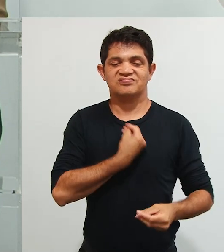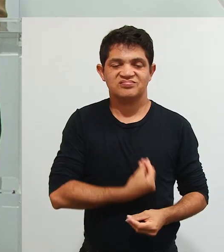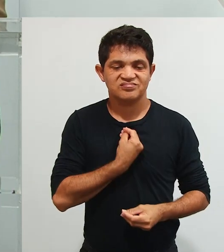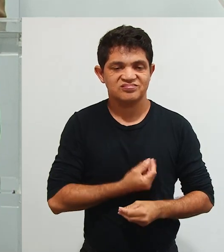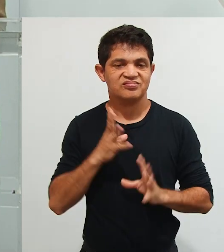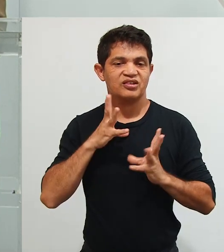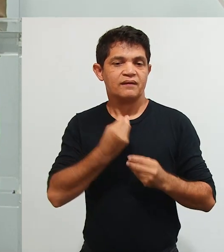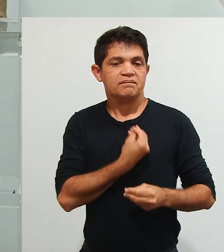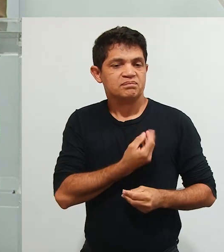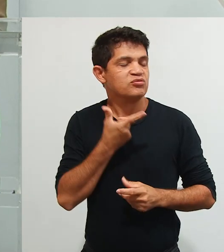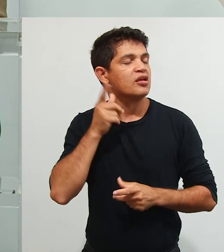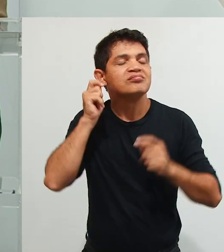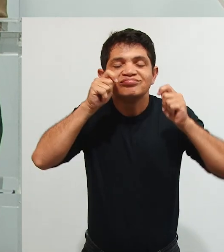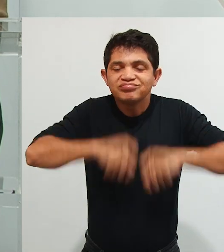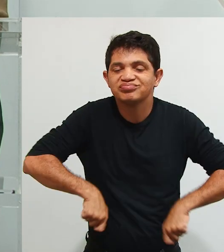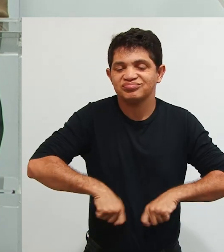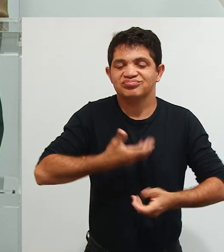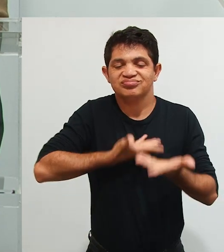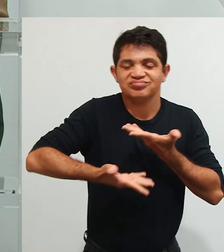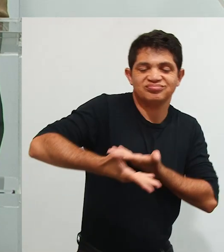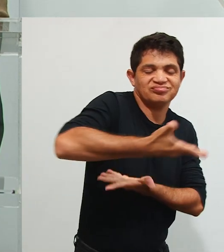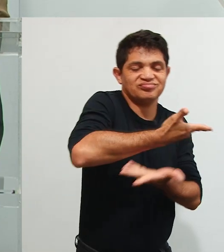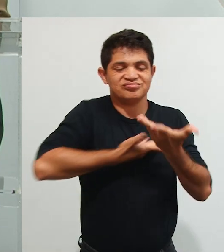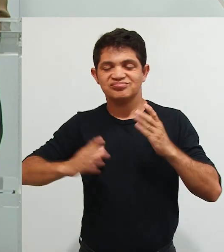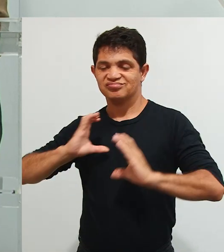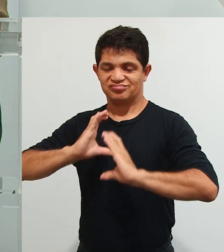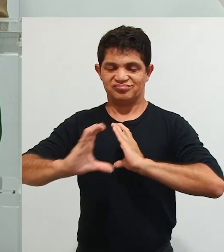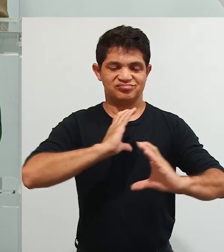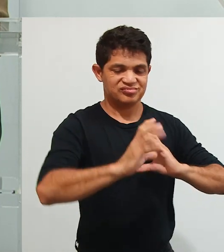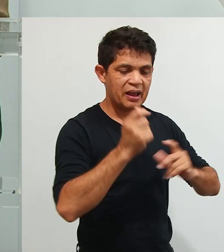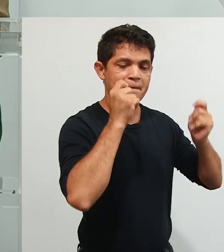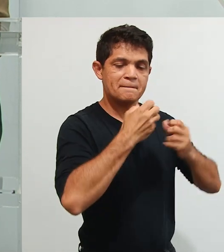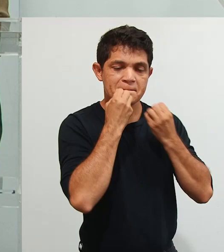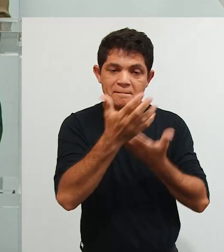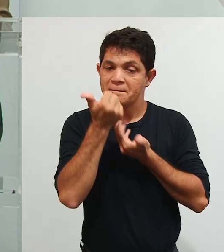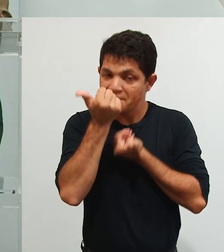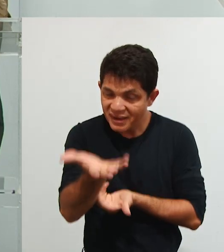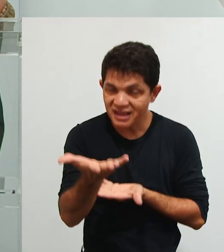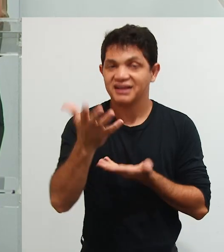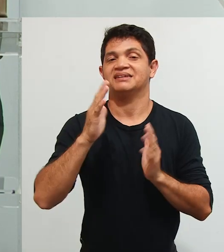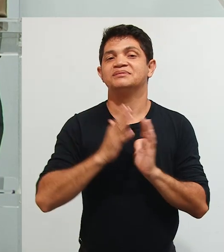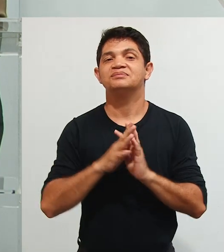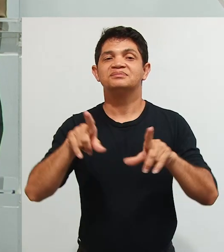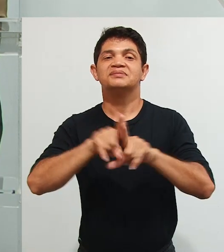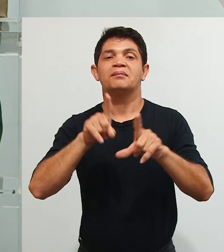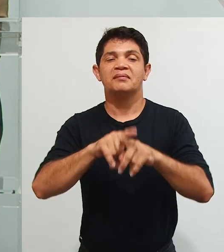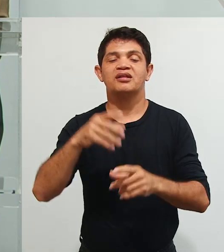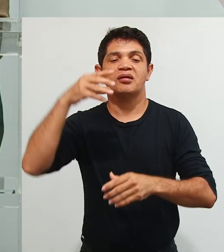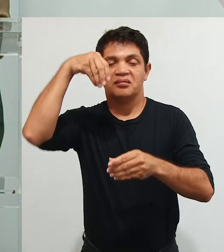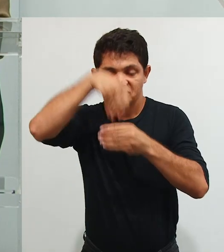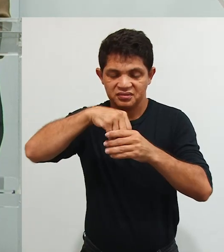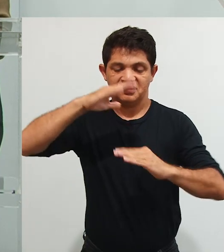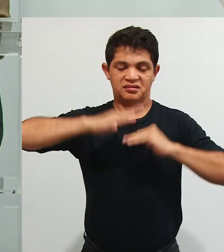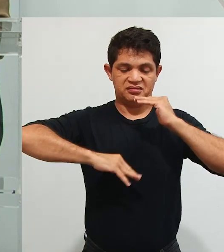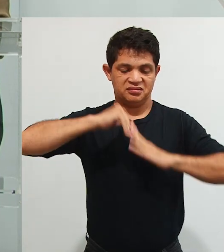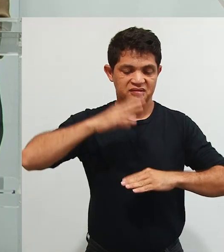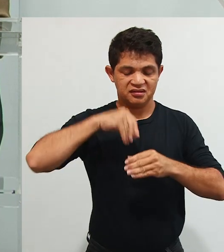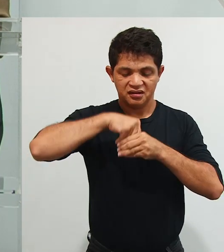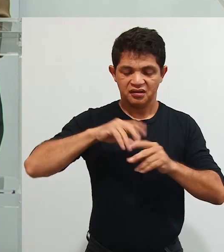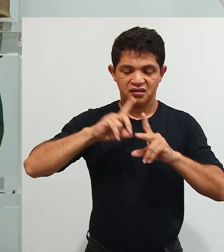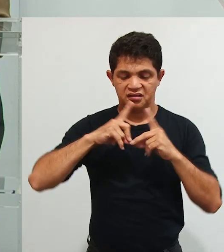habilidades, para fazer com que nós possamos ter uma comunicação assertiva dentro do nosso espaço pessoal